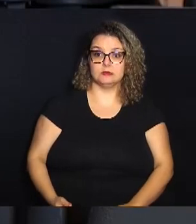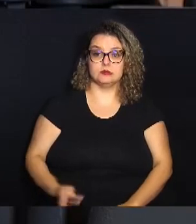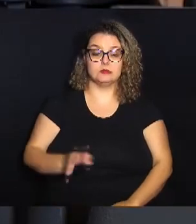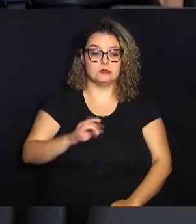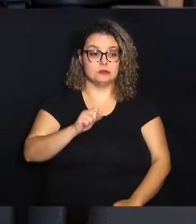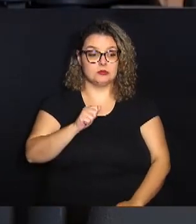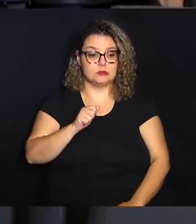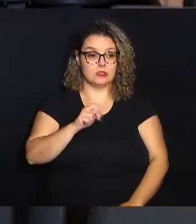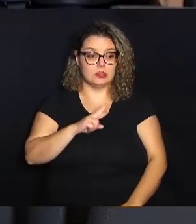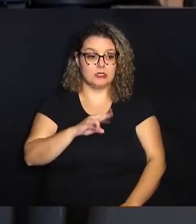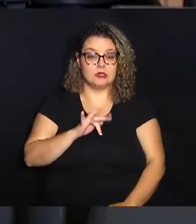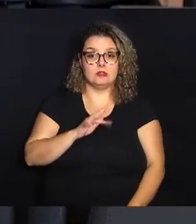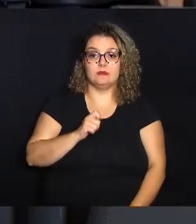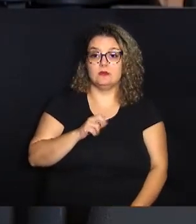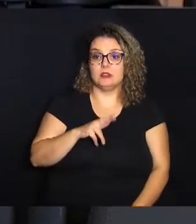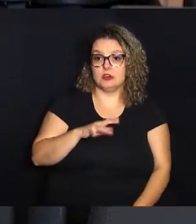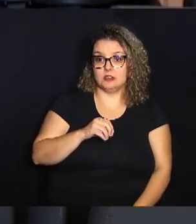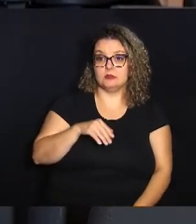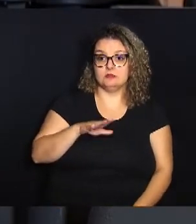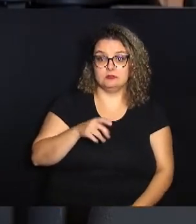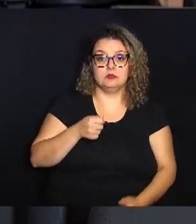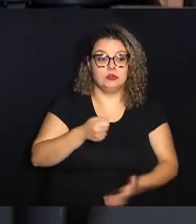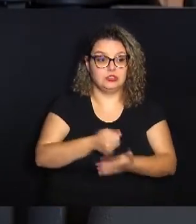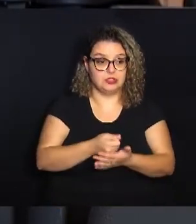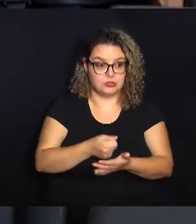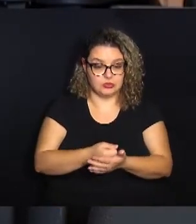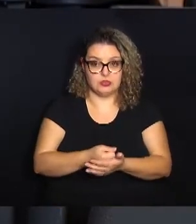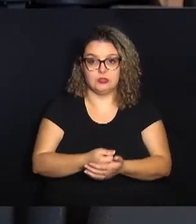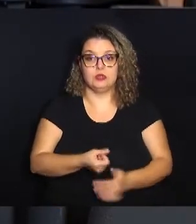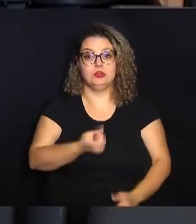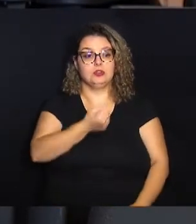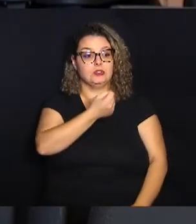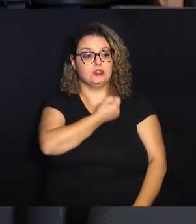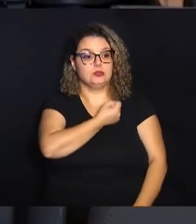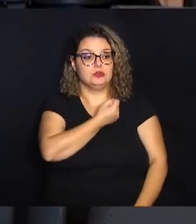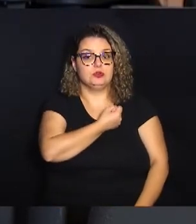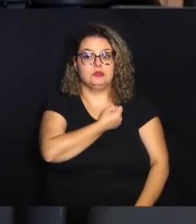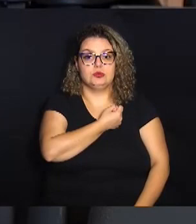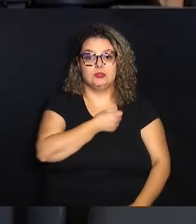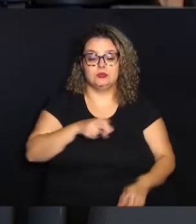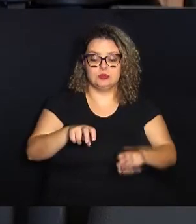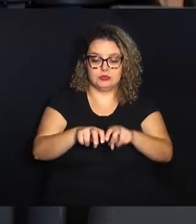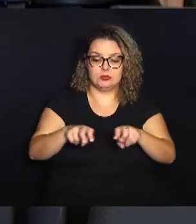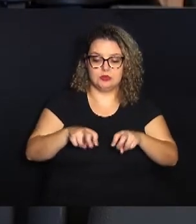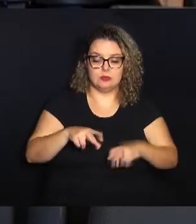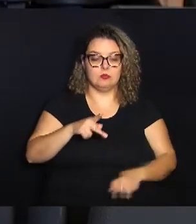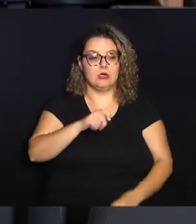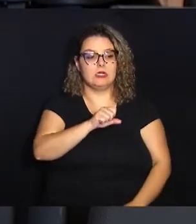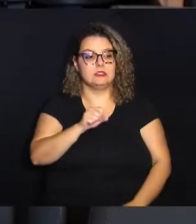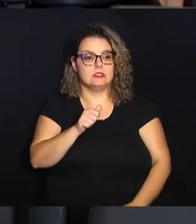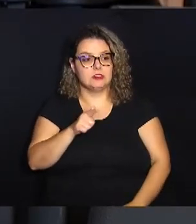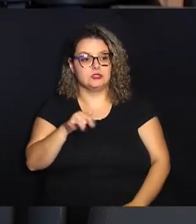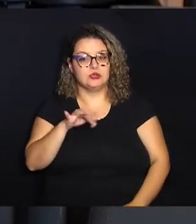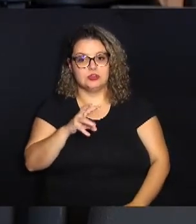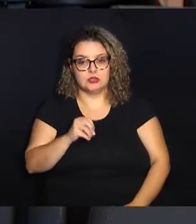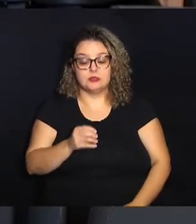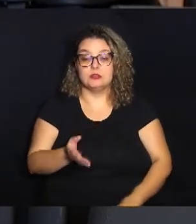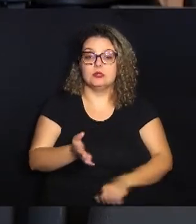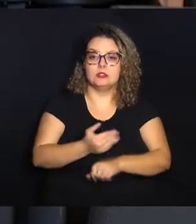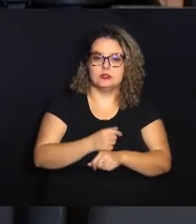tarifário mais rigoroso do número de passageiros, por exemplo, antes de fazer essa